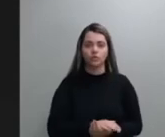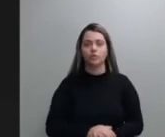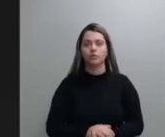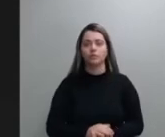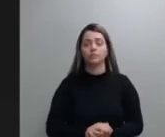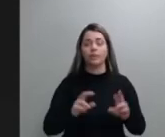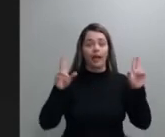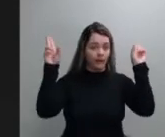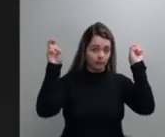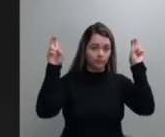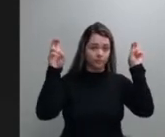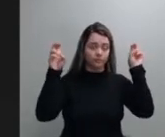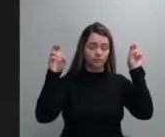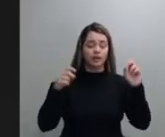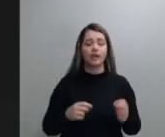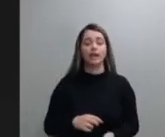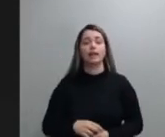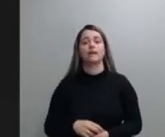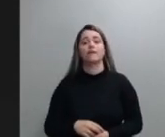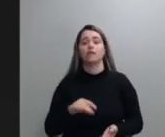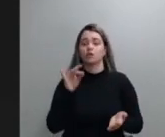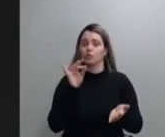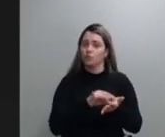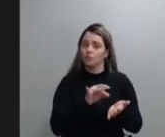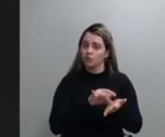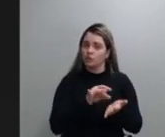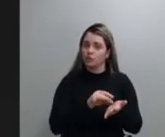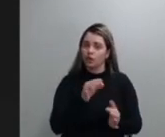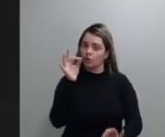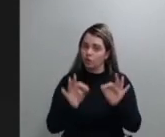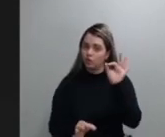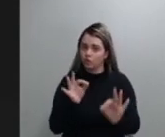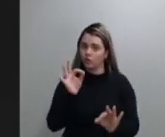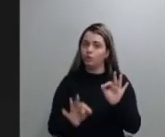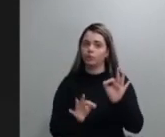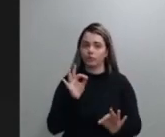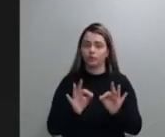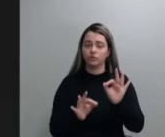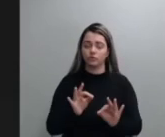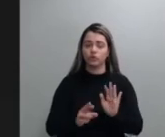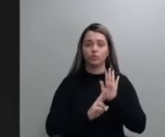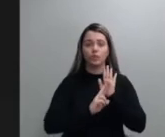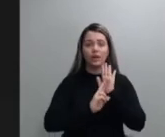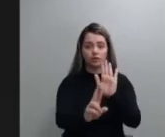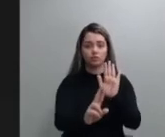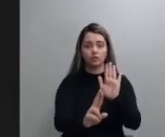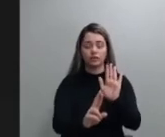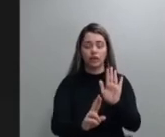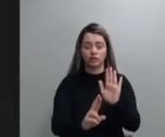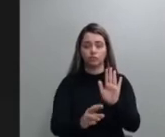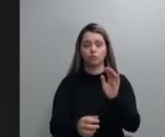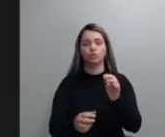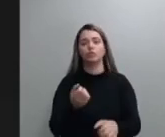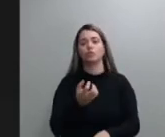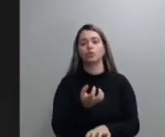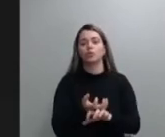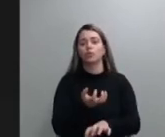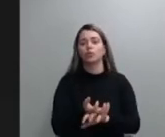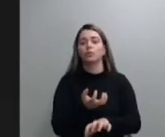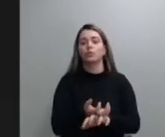evidente significado de concretização jurídica não de efetivação do resultado material do negócio é que